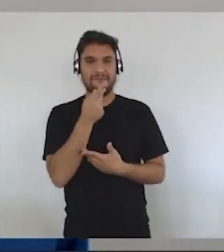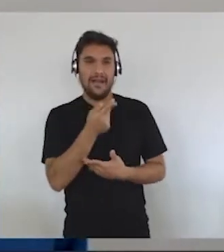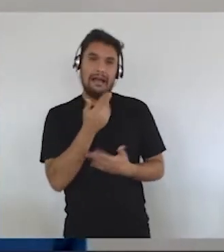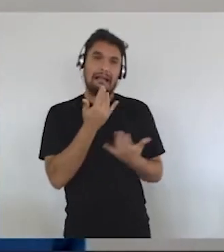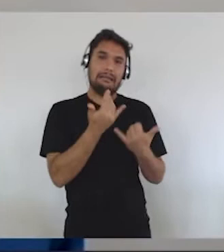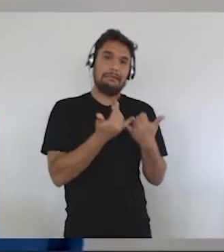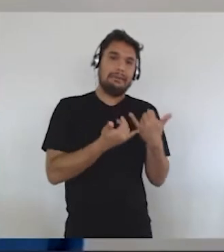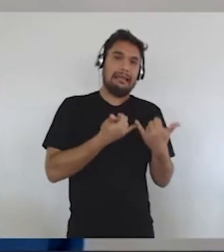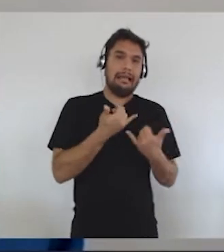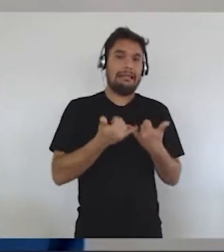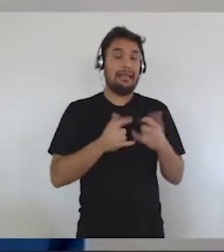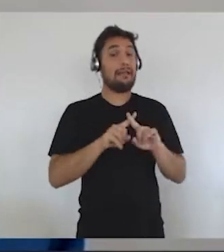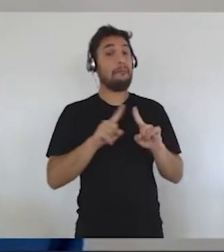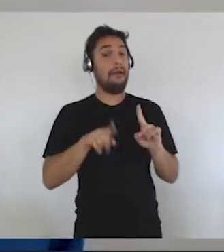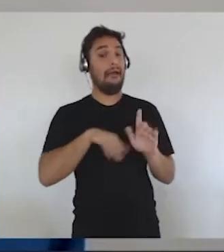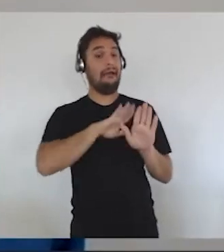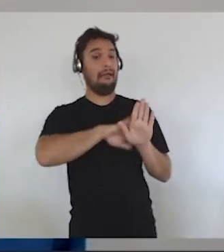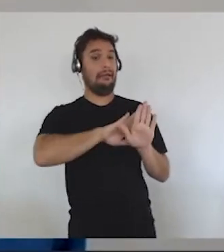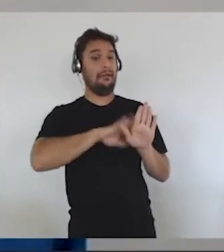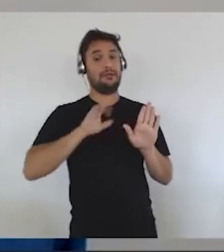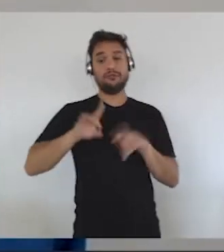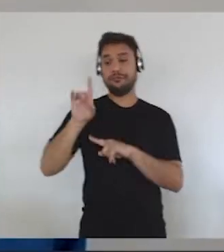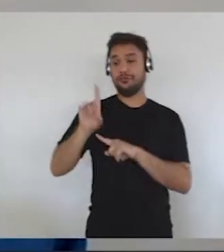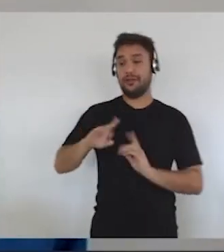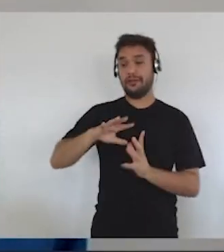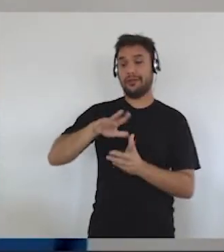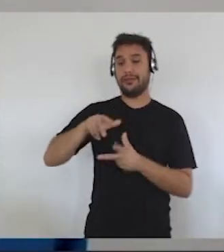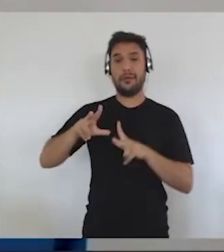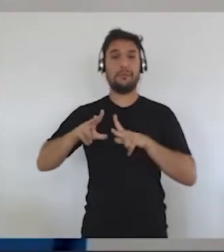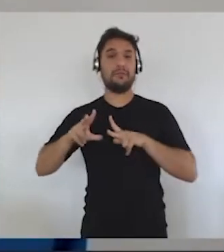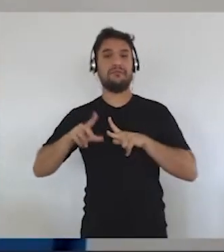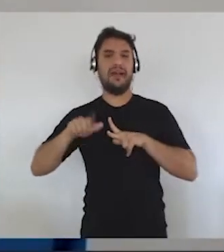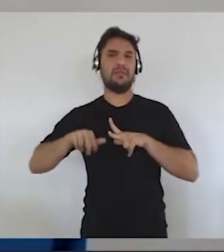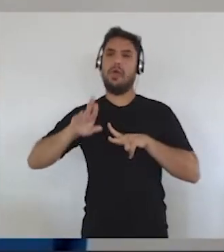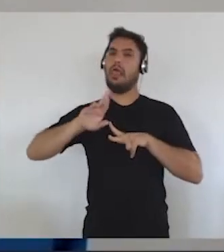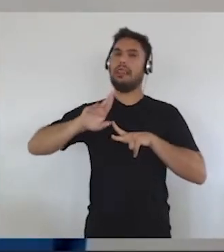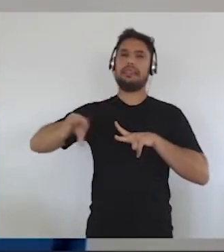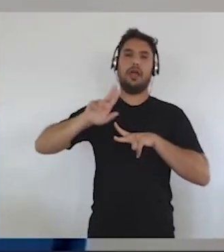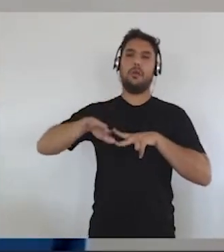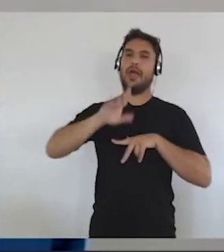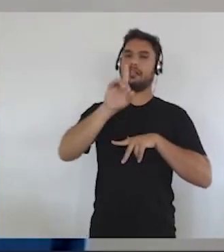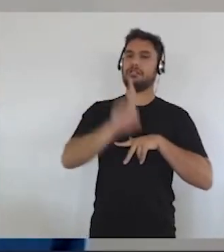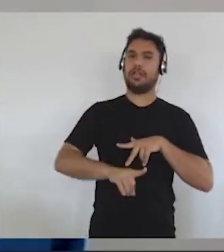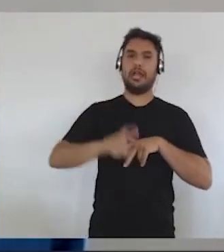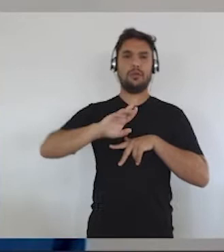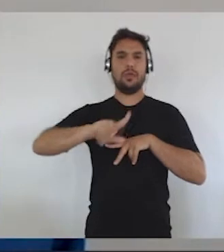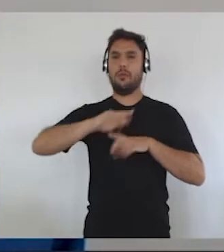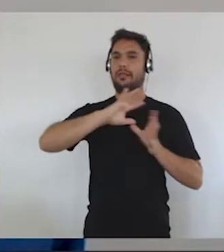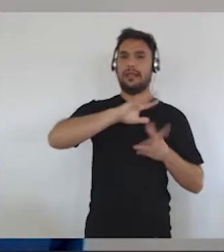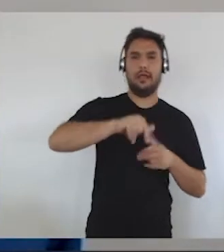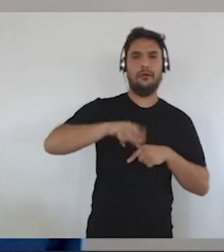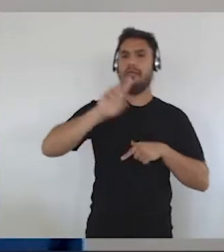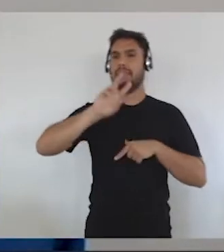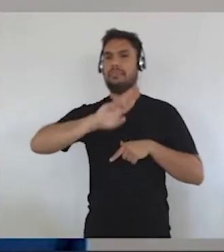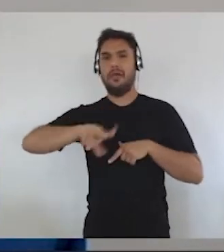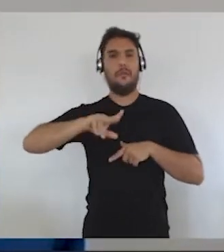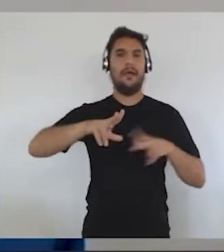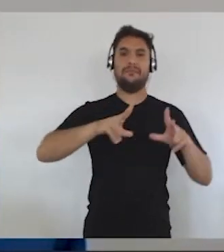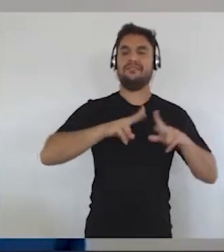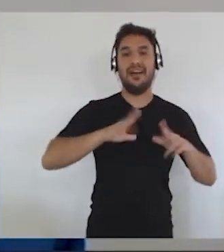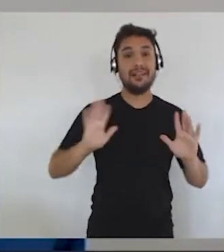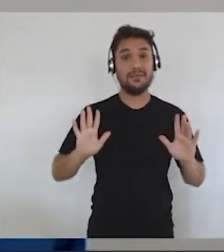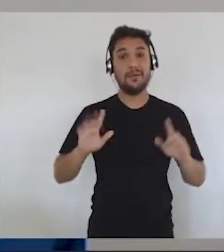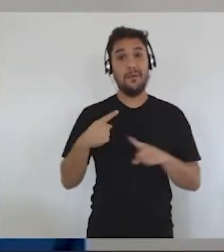aquele fundo de verdade, dizer que o direito internacional privado não é direito, não é internacional e não é privado, né? Porque